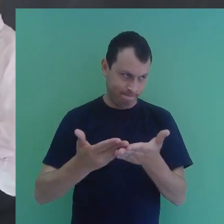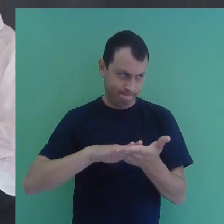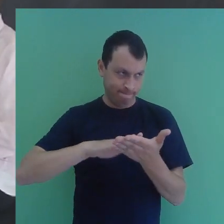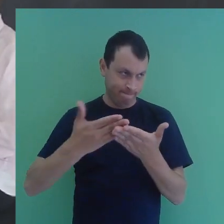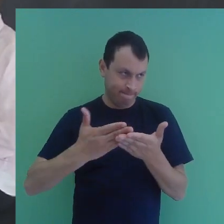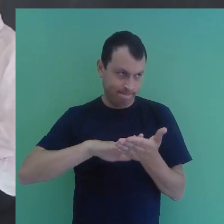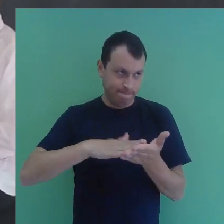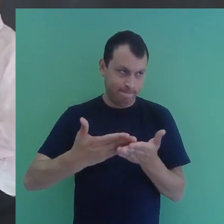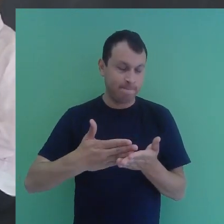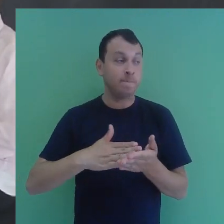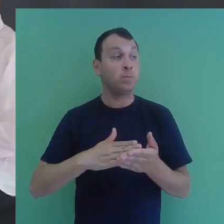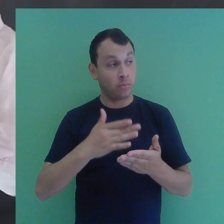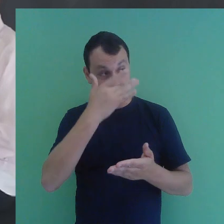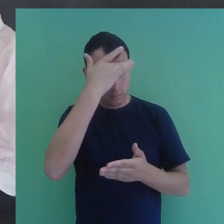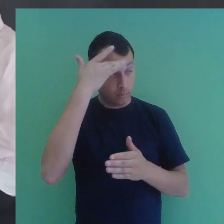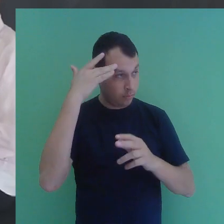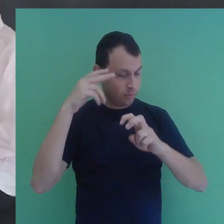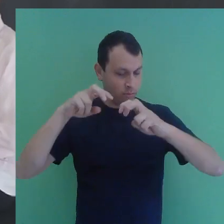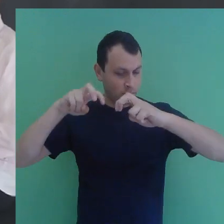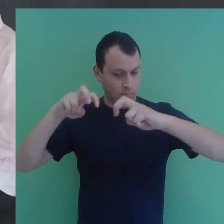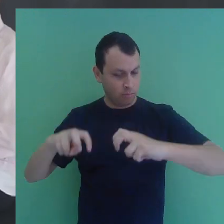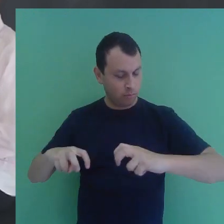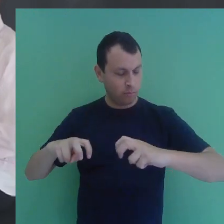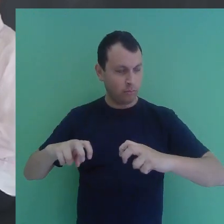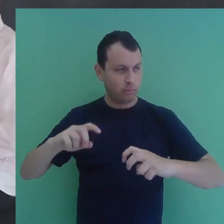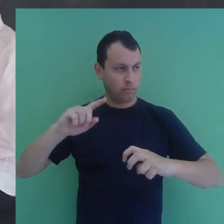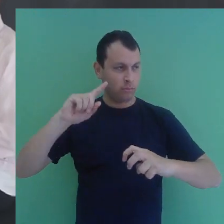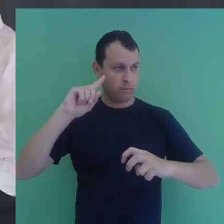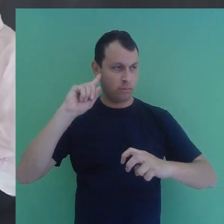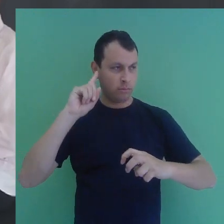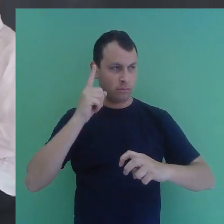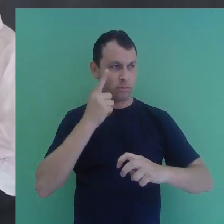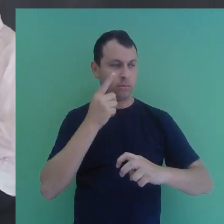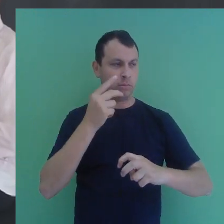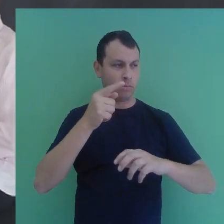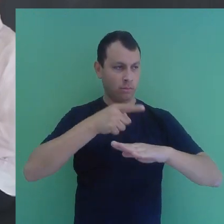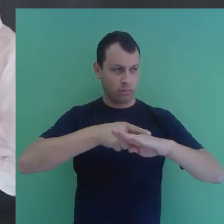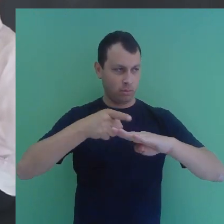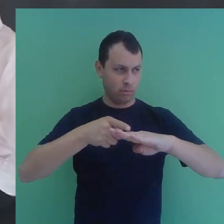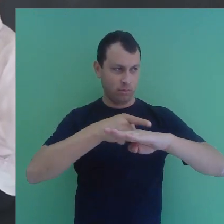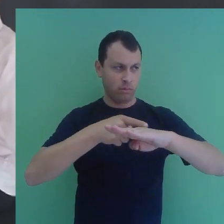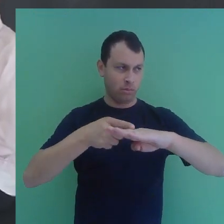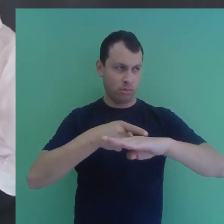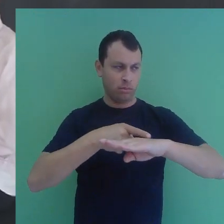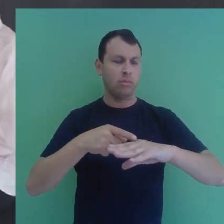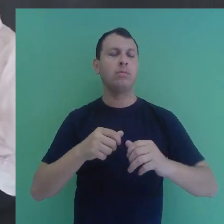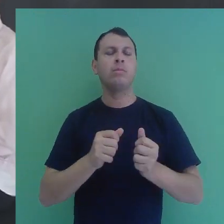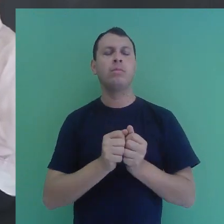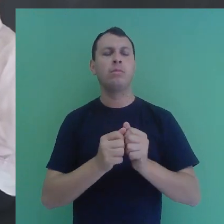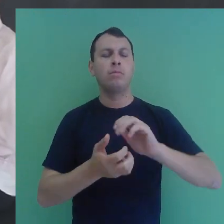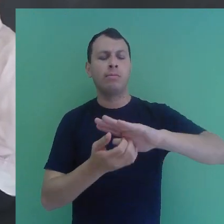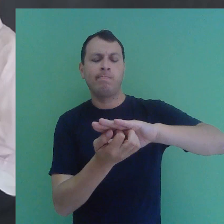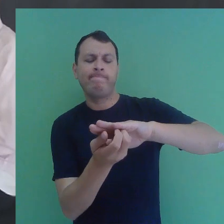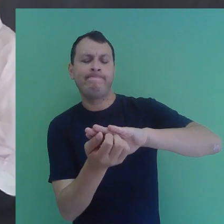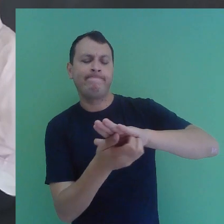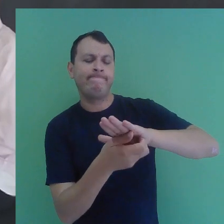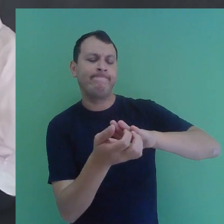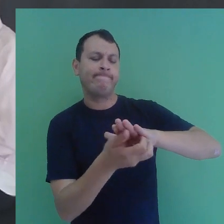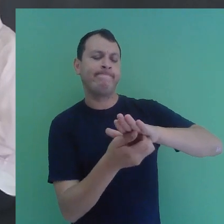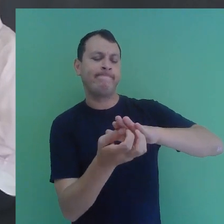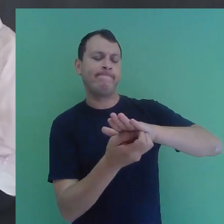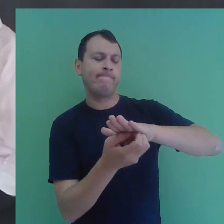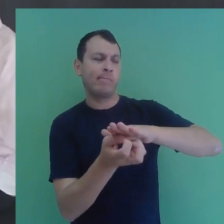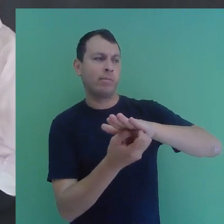interpretação que a pessoa que vai ensinar uma pessoa que é cega, ela precisa fazer um movimento na mão dela. Na